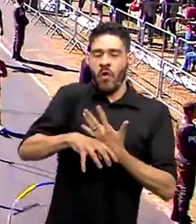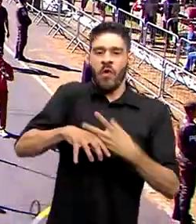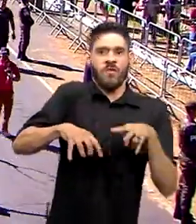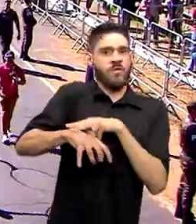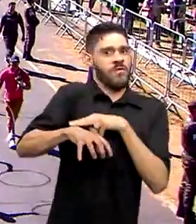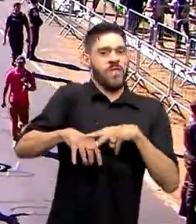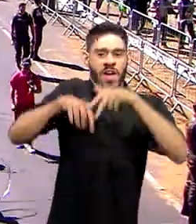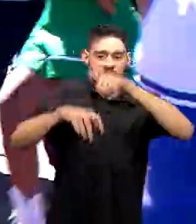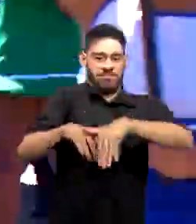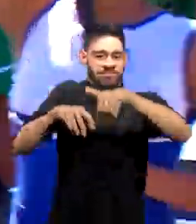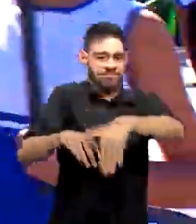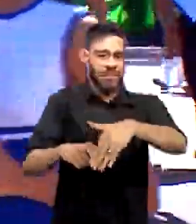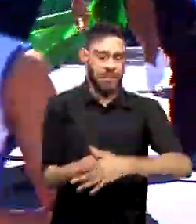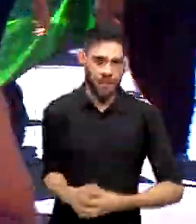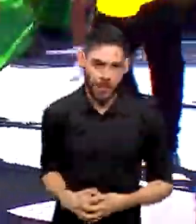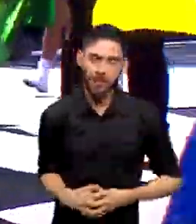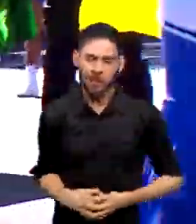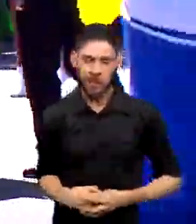desfile da independência.